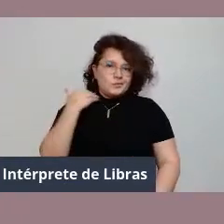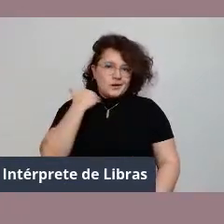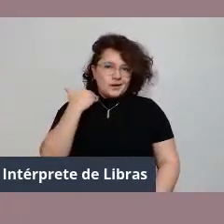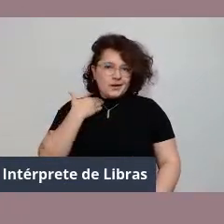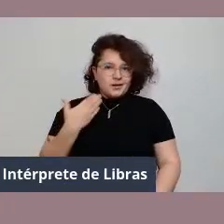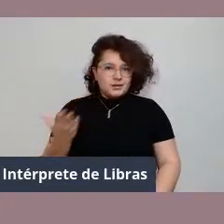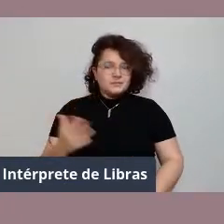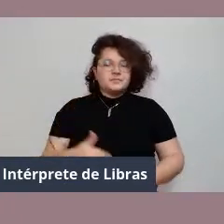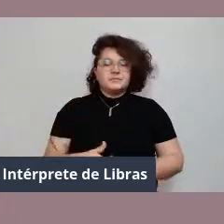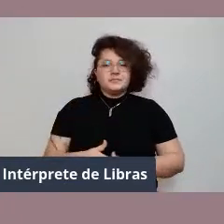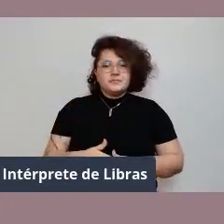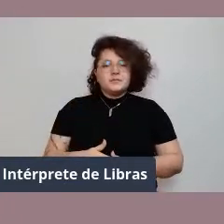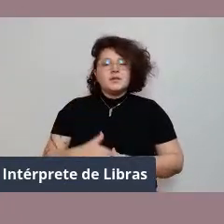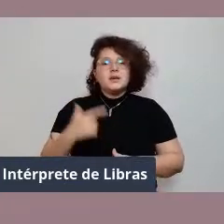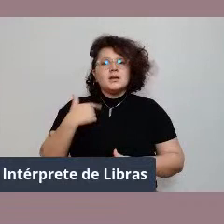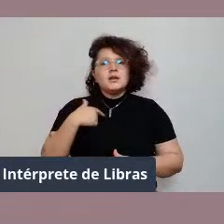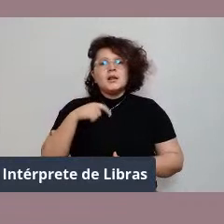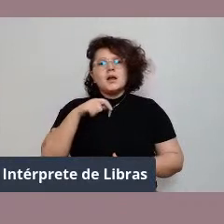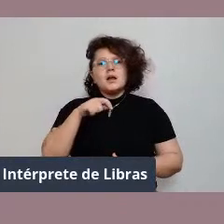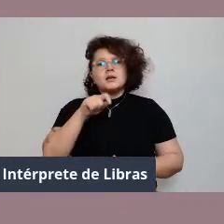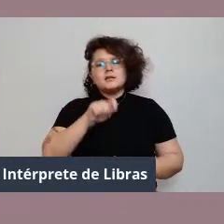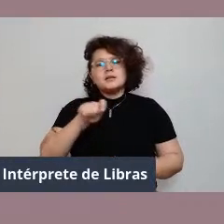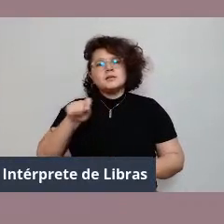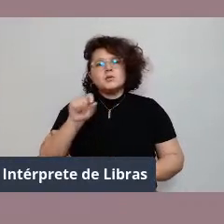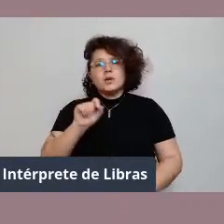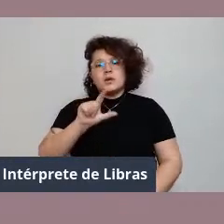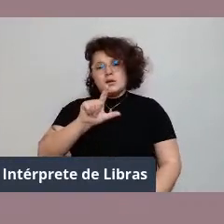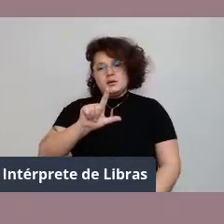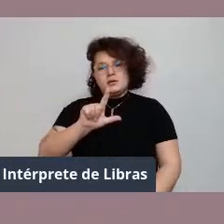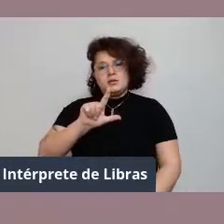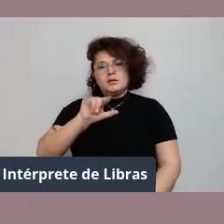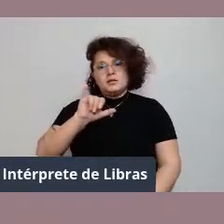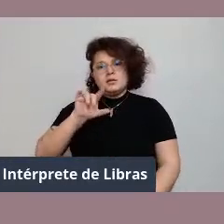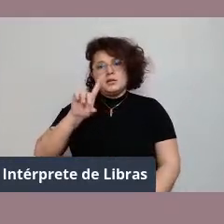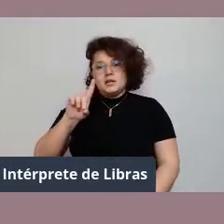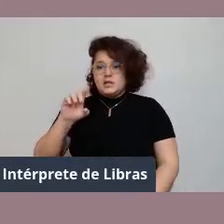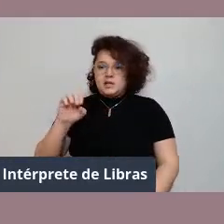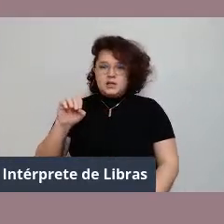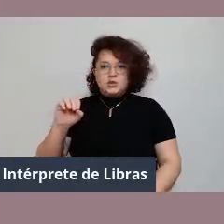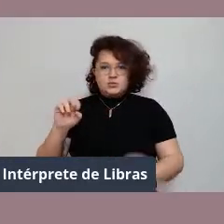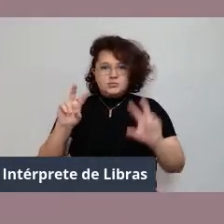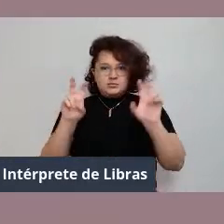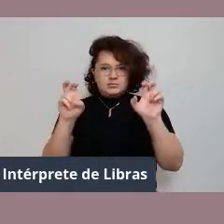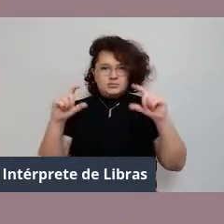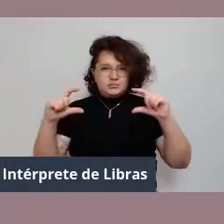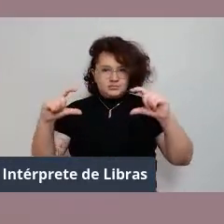E lá está escrito, lido. A Clarice morava no Leme, né?